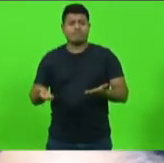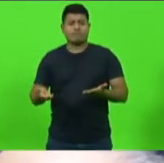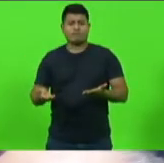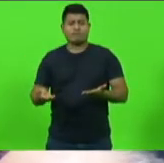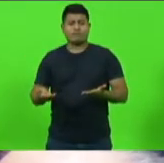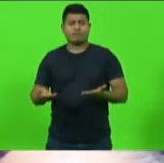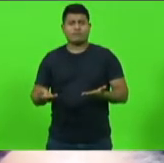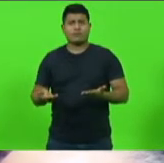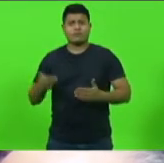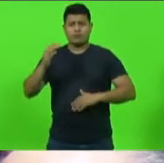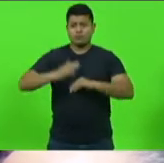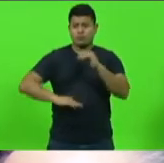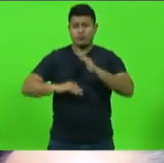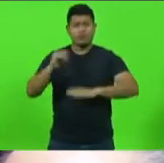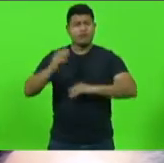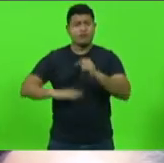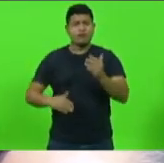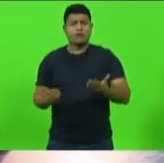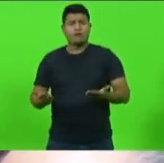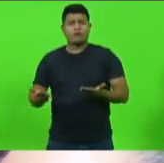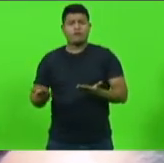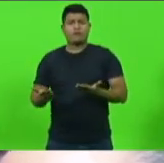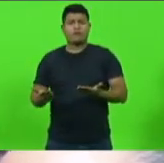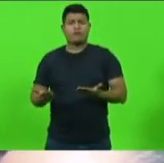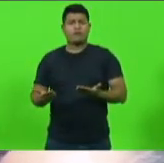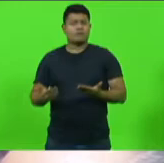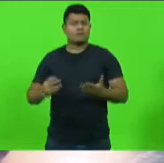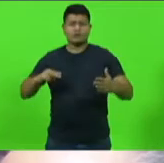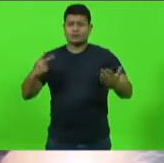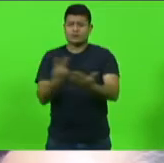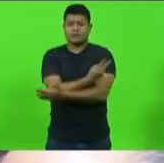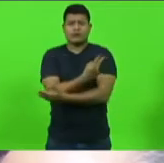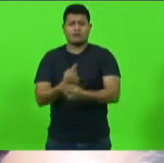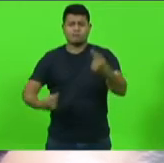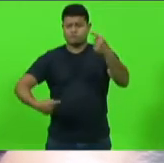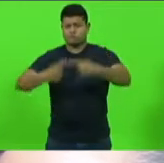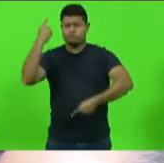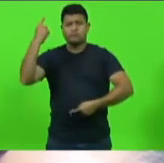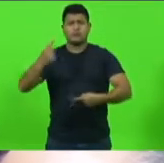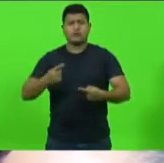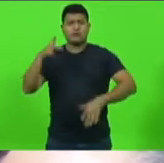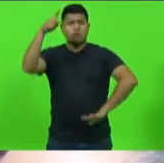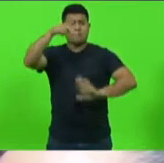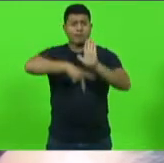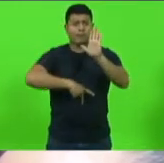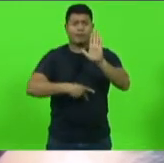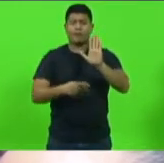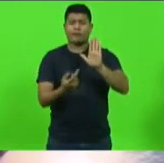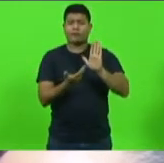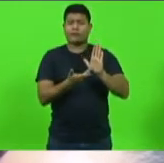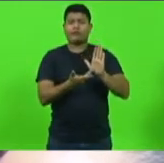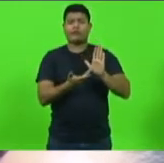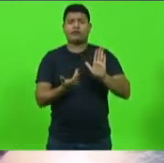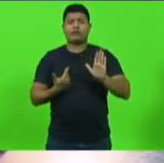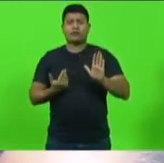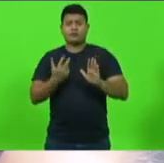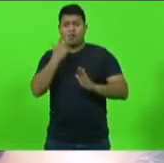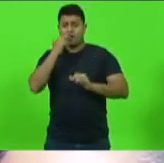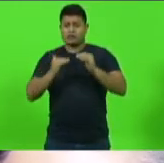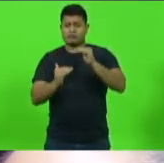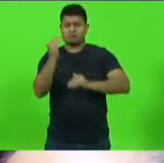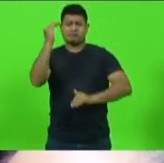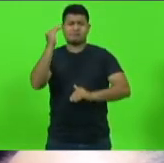ações fora de contexto, projetos totalmente fora de alinhamento